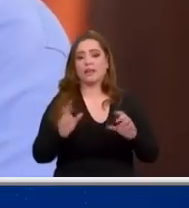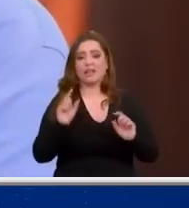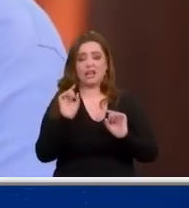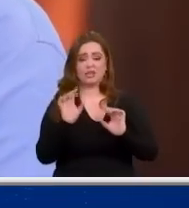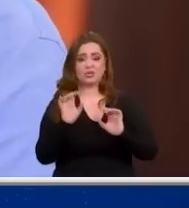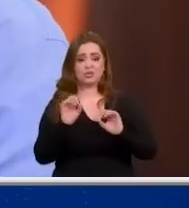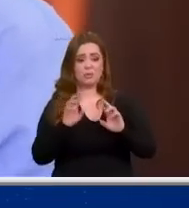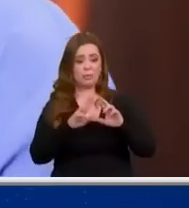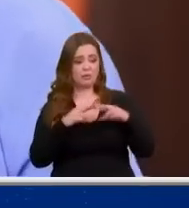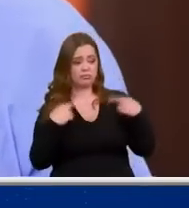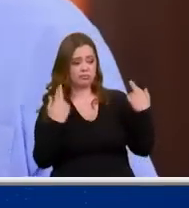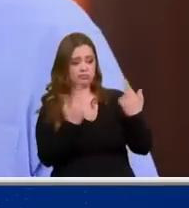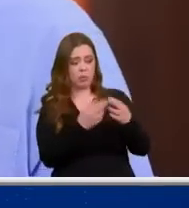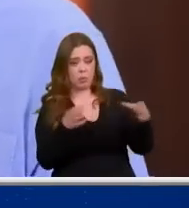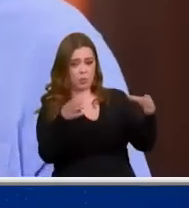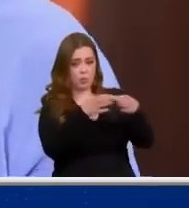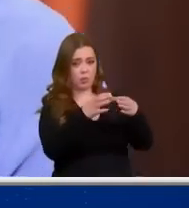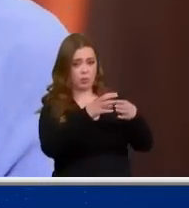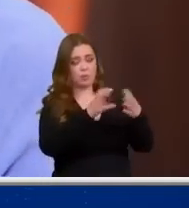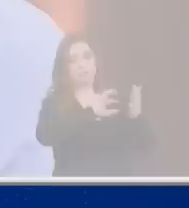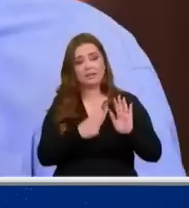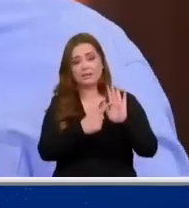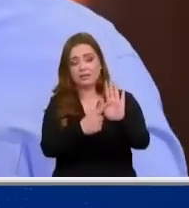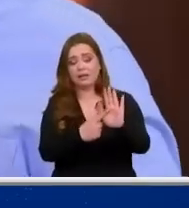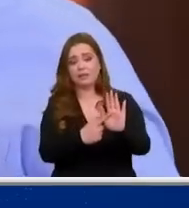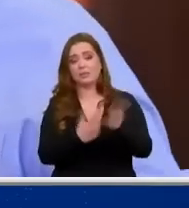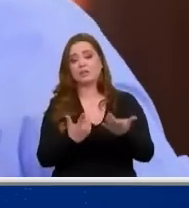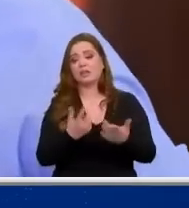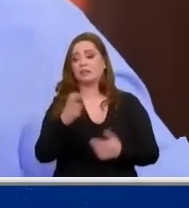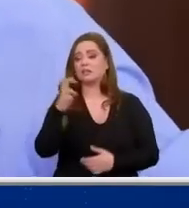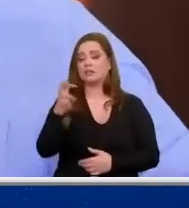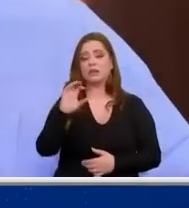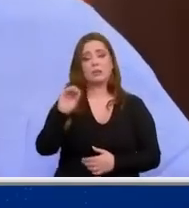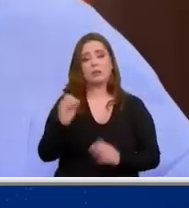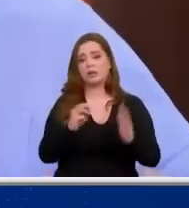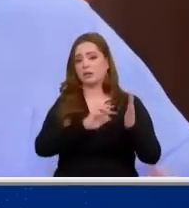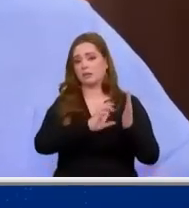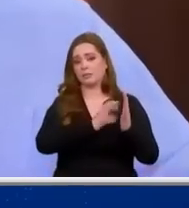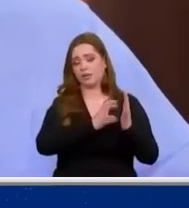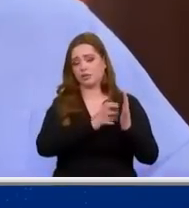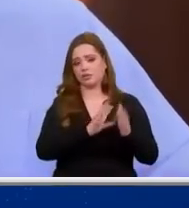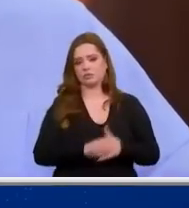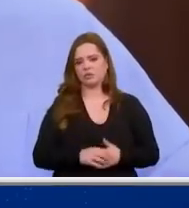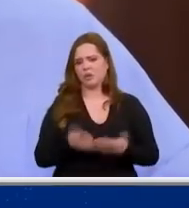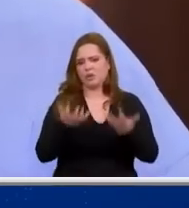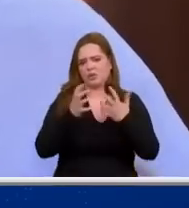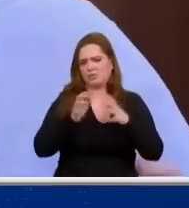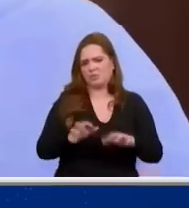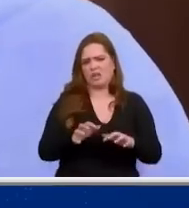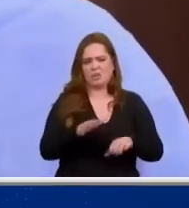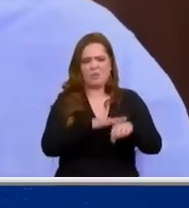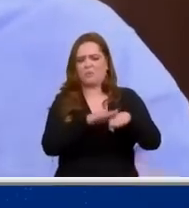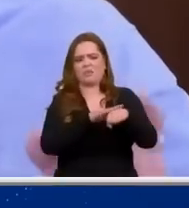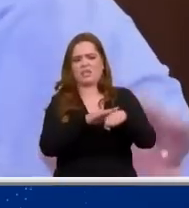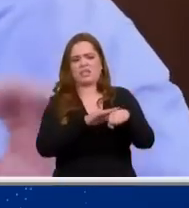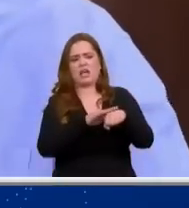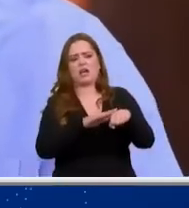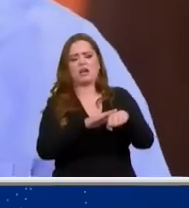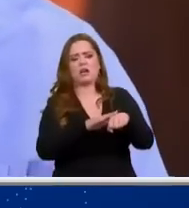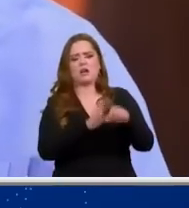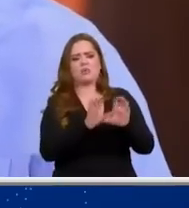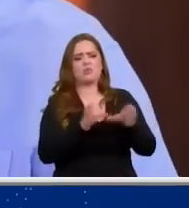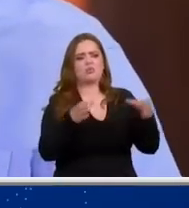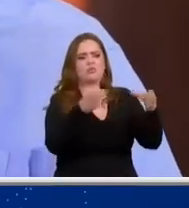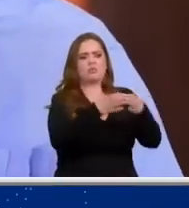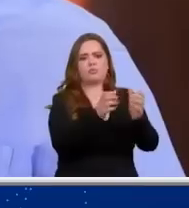não acompanhou a evolução dos tempos que continua apegado a um discurso Raso